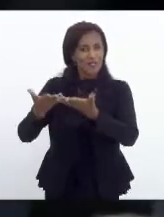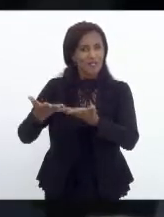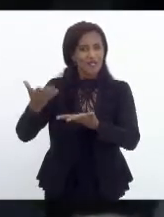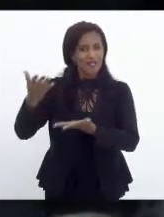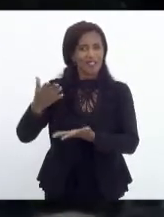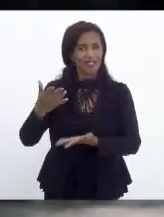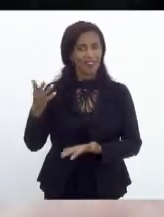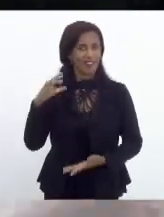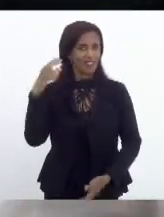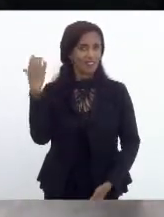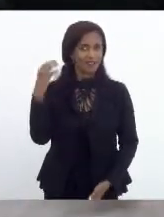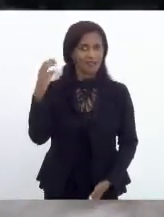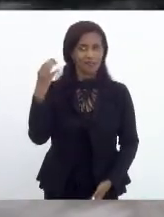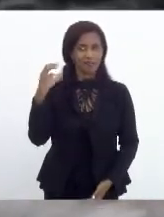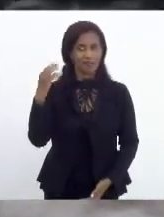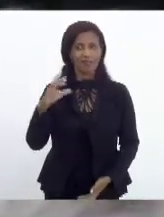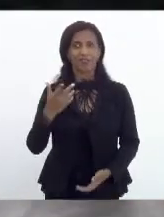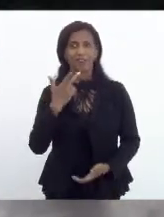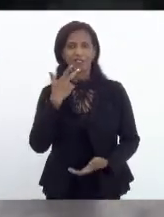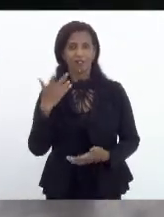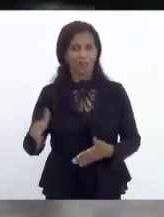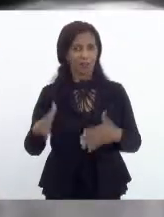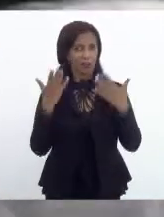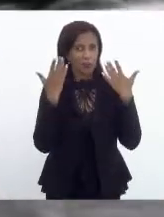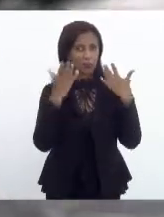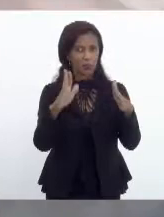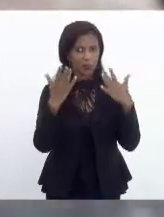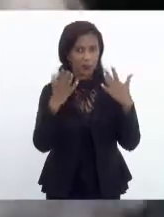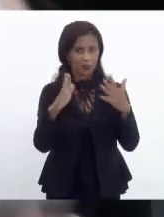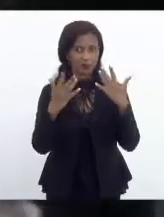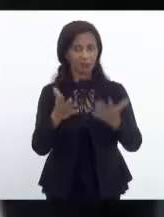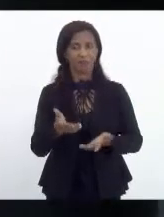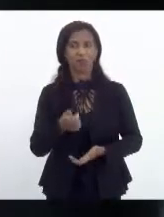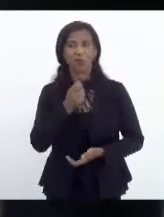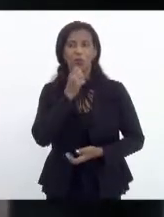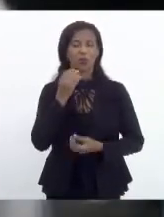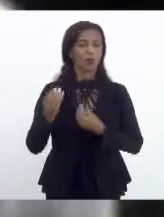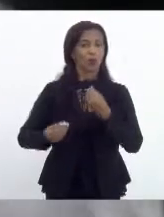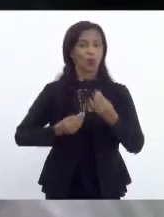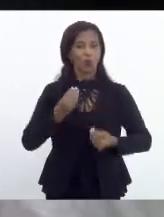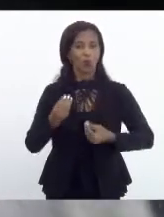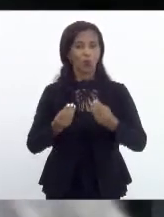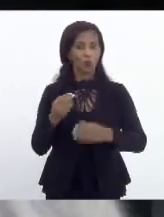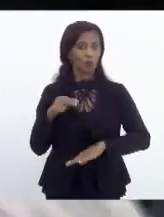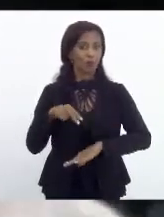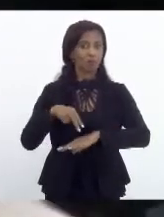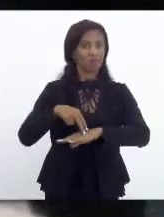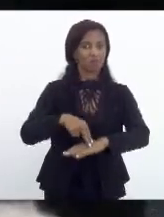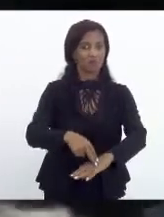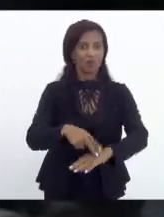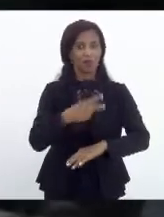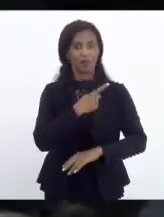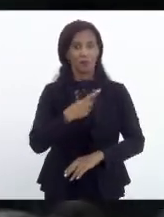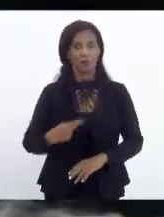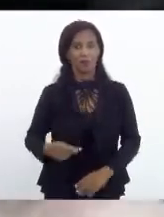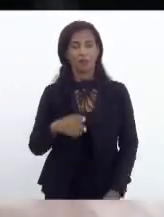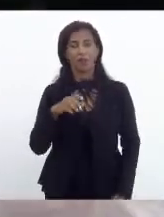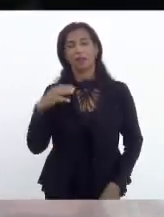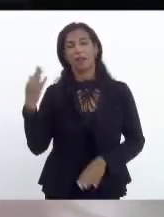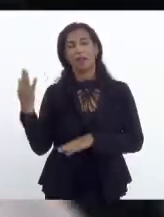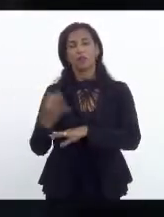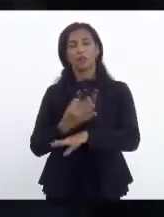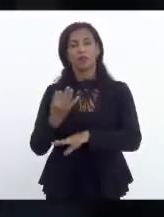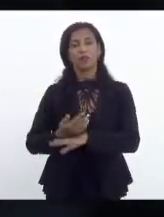deixar aqui nossos cumprimentos. Não houve a possibilidade de estar presente em razão da presidência da CPI da